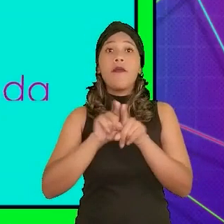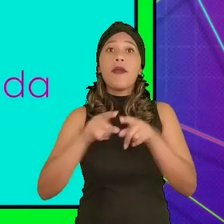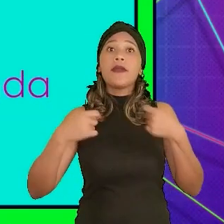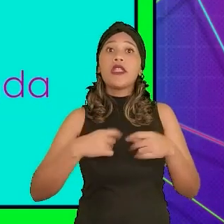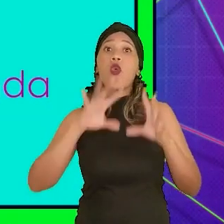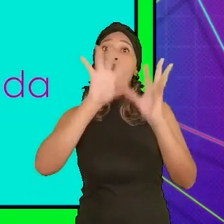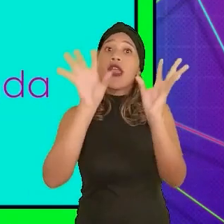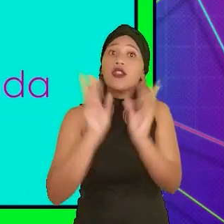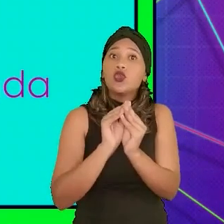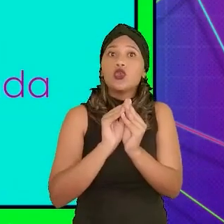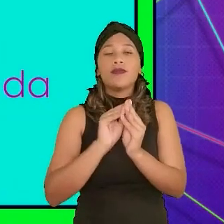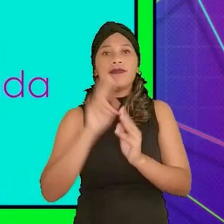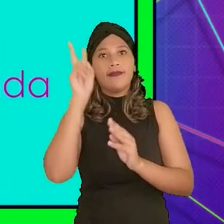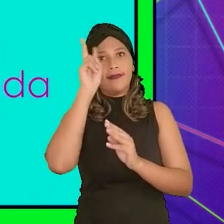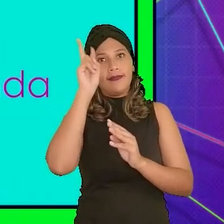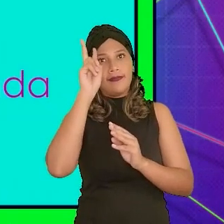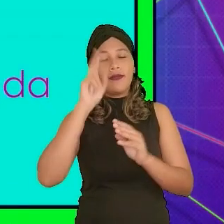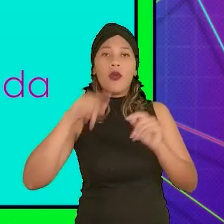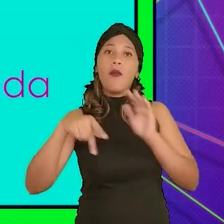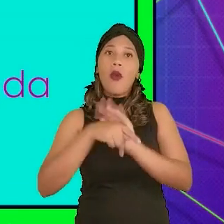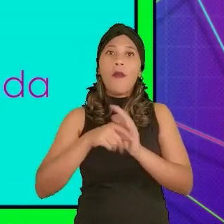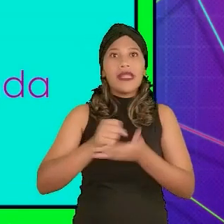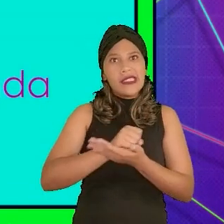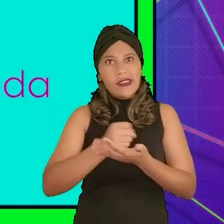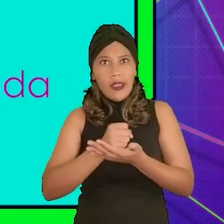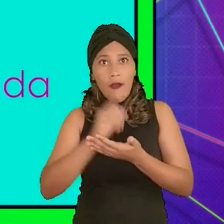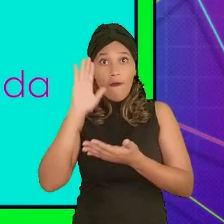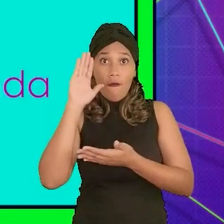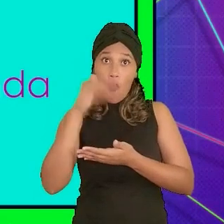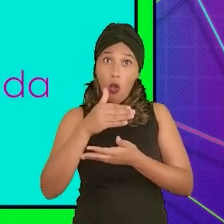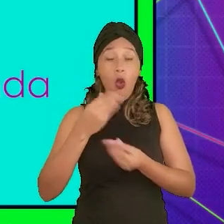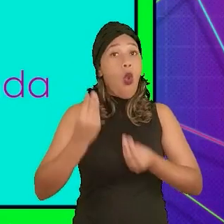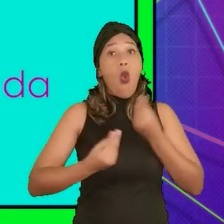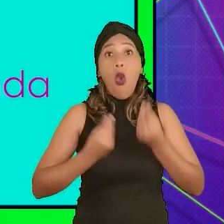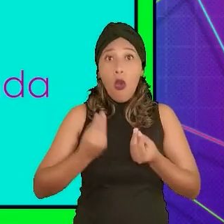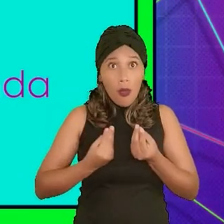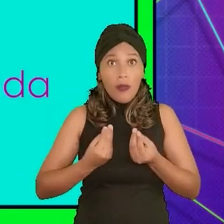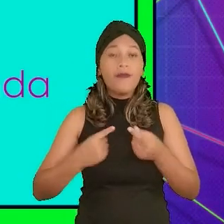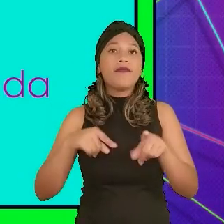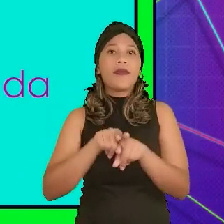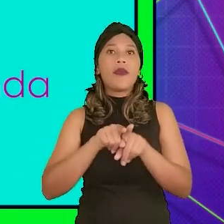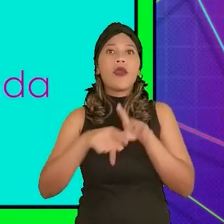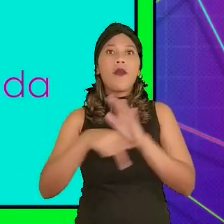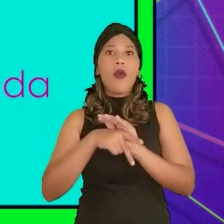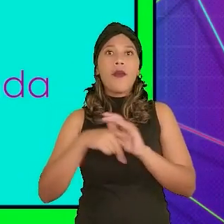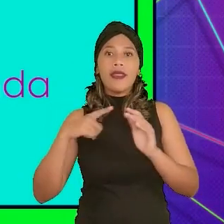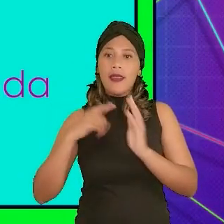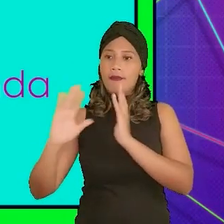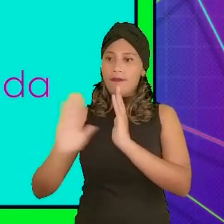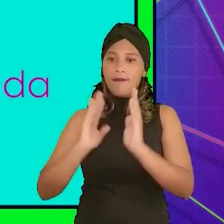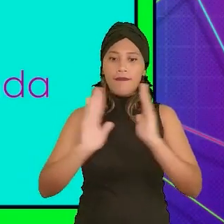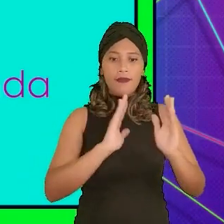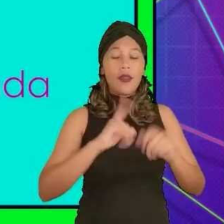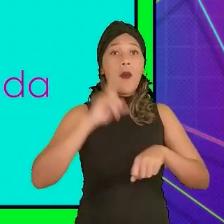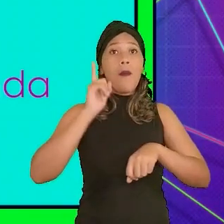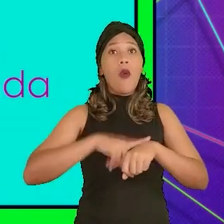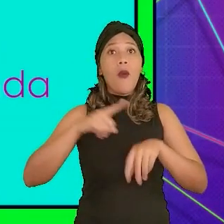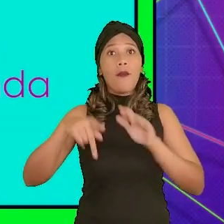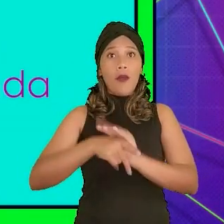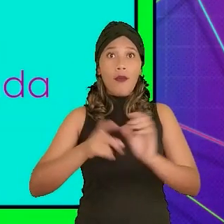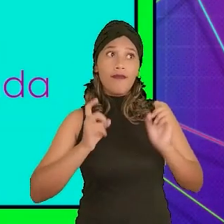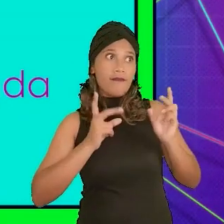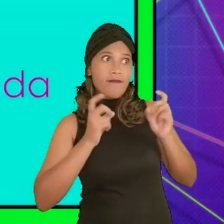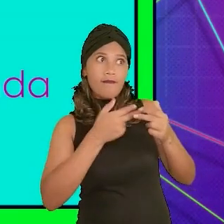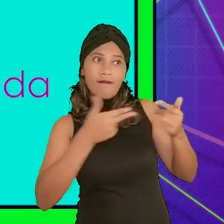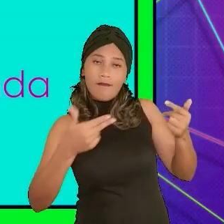deve contar um resumo da história, dando ênfase na jogabilidade, como será jogado, seus modos suportados, os argumentos chaves